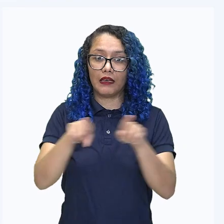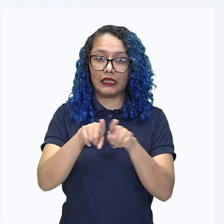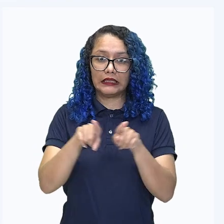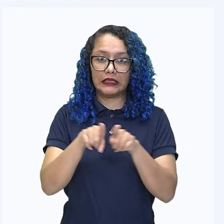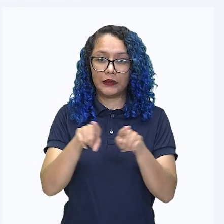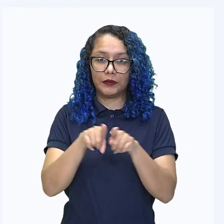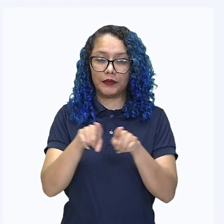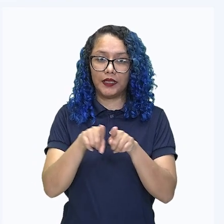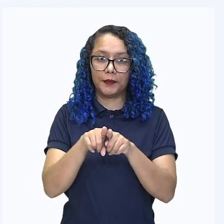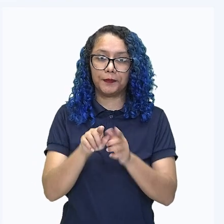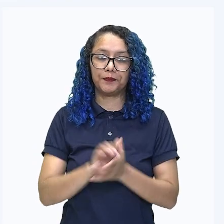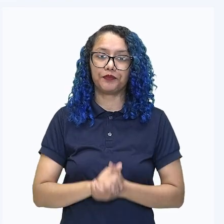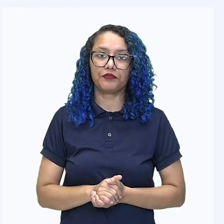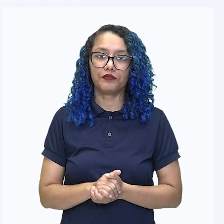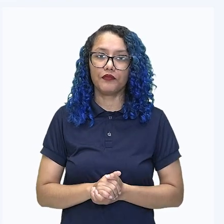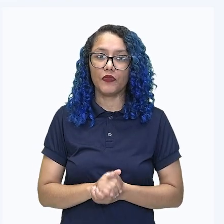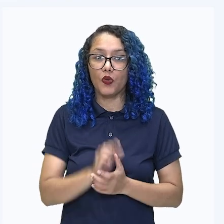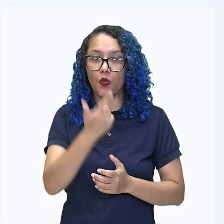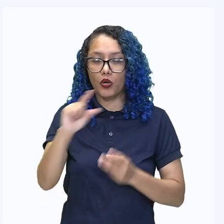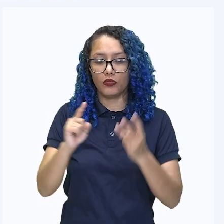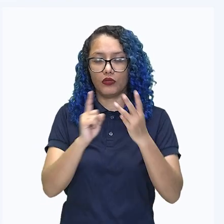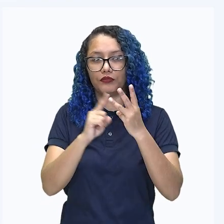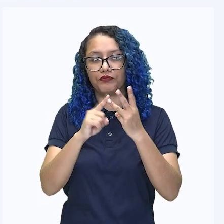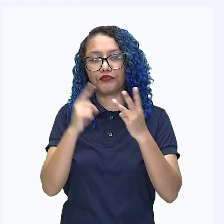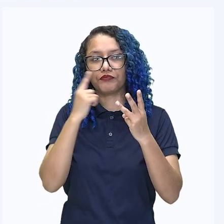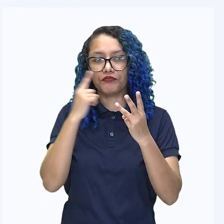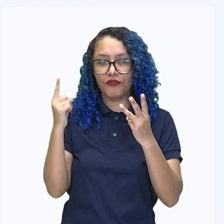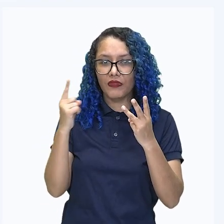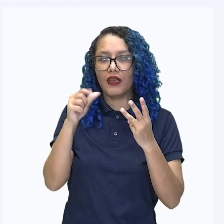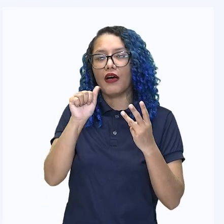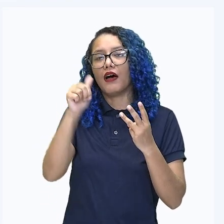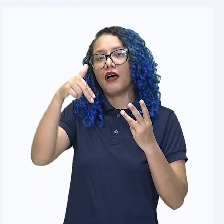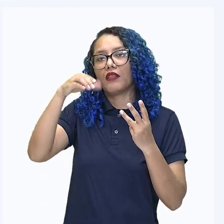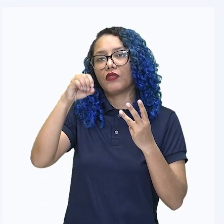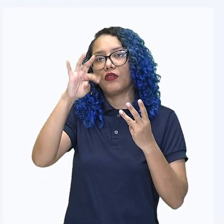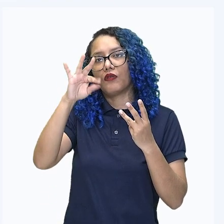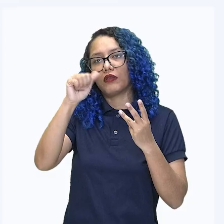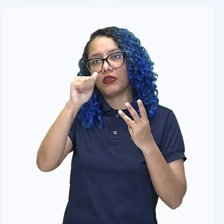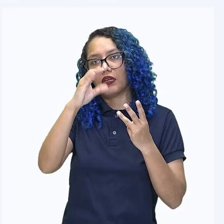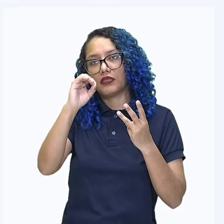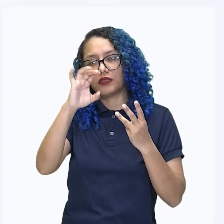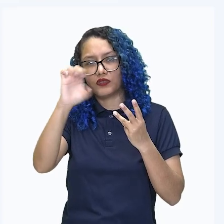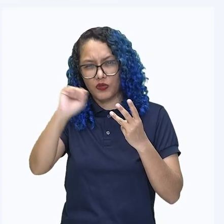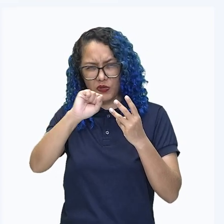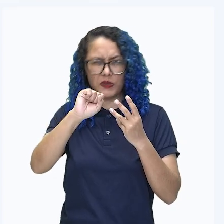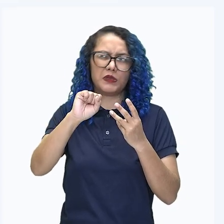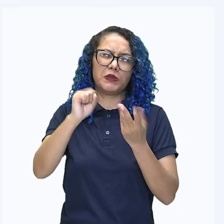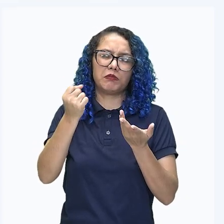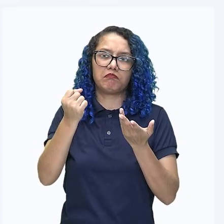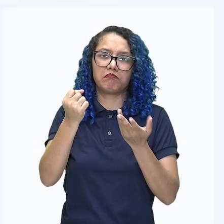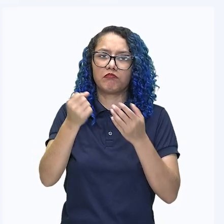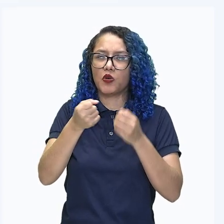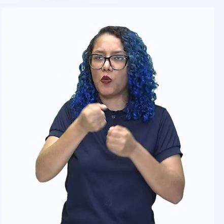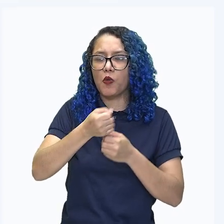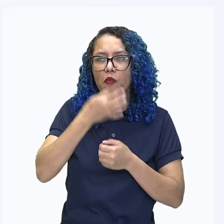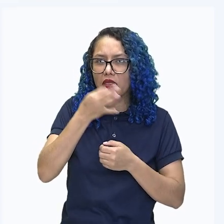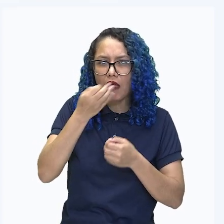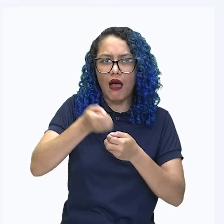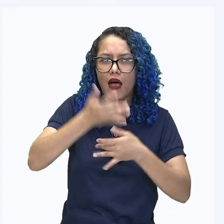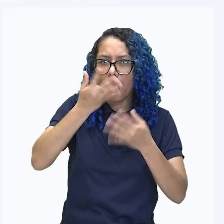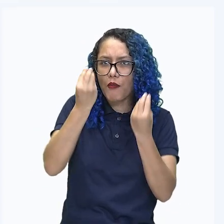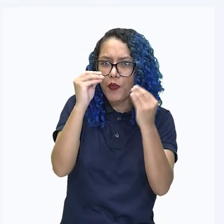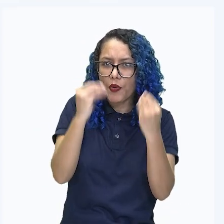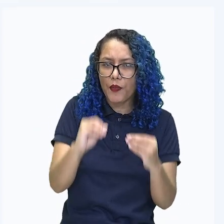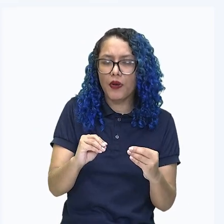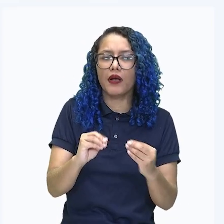Temos também, né, na sequência, a aba de anotações. Essa aba ela é opcional, mas assim como no diário físico,